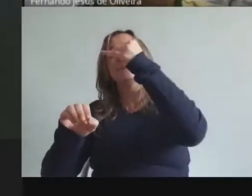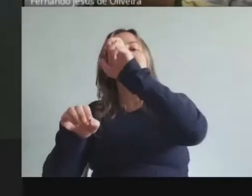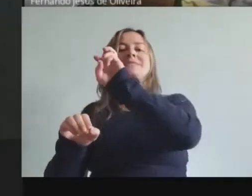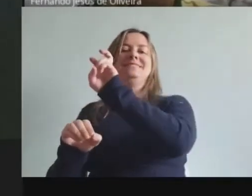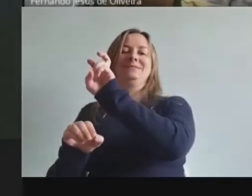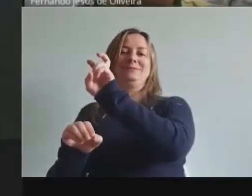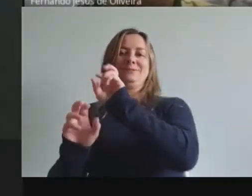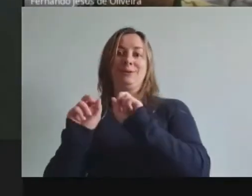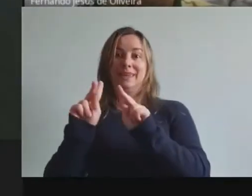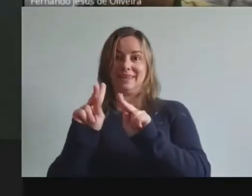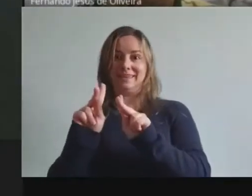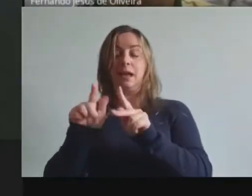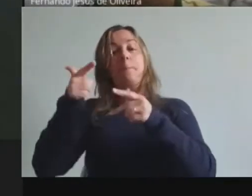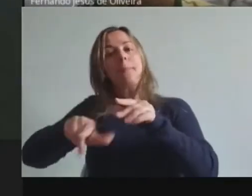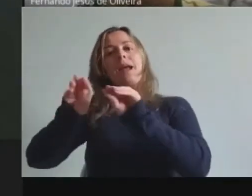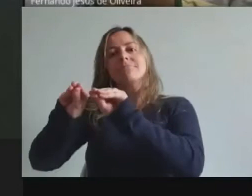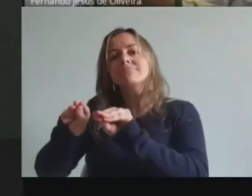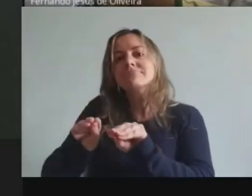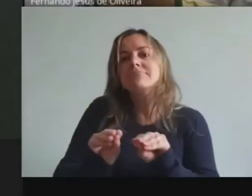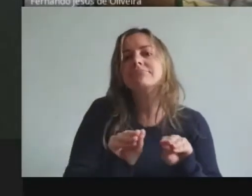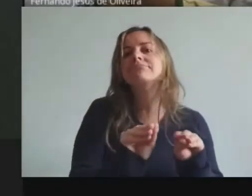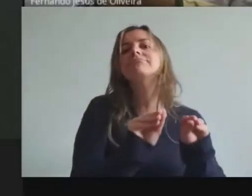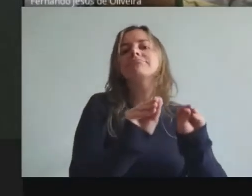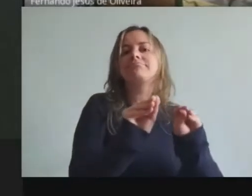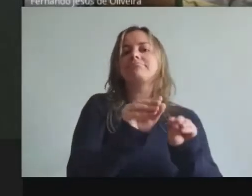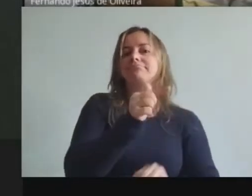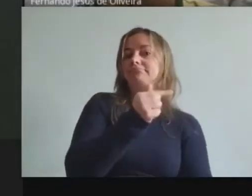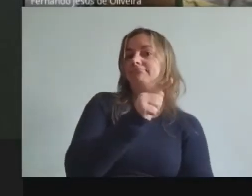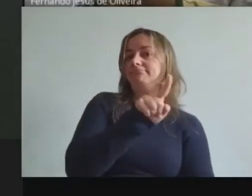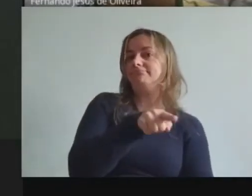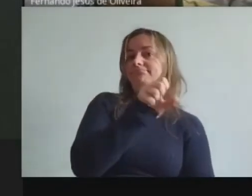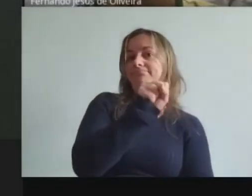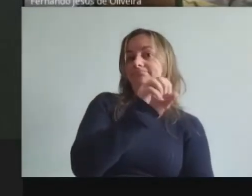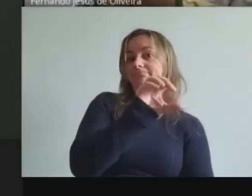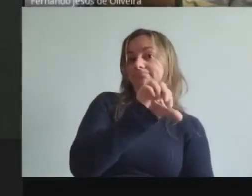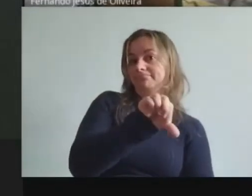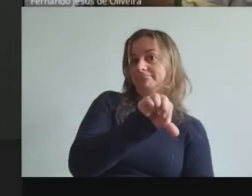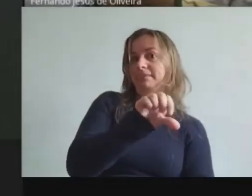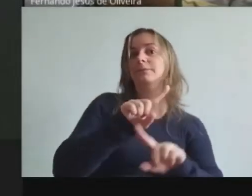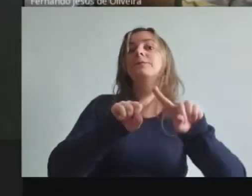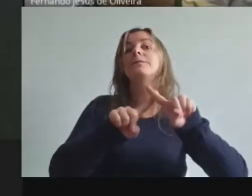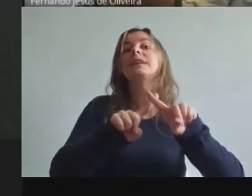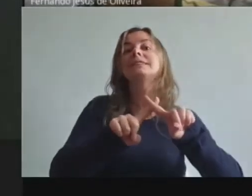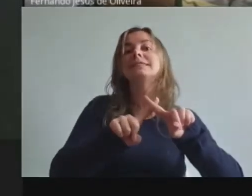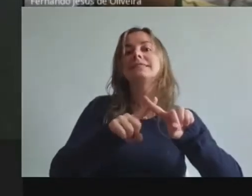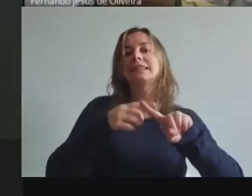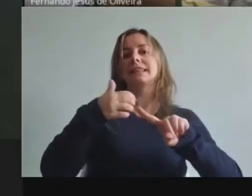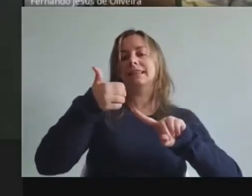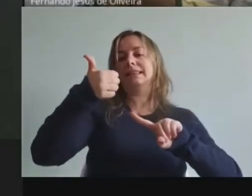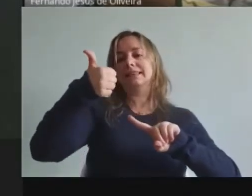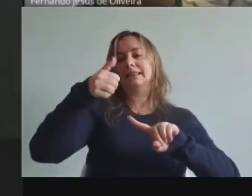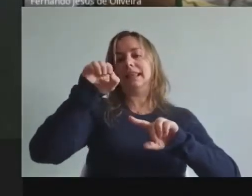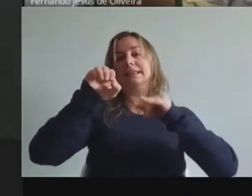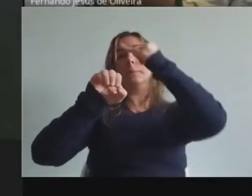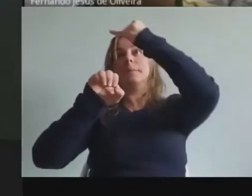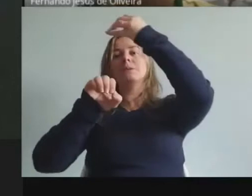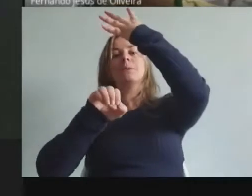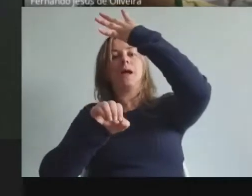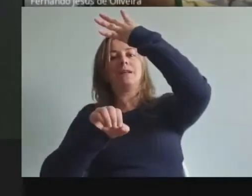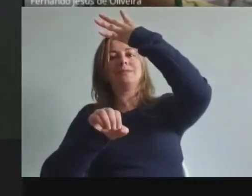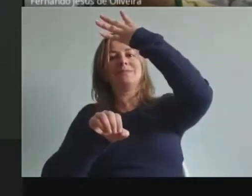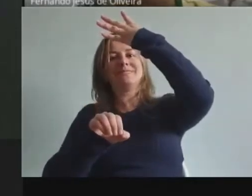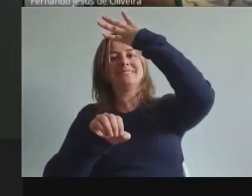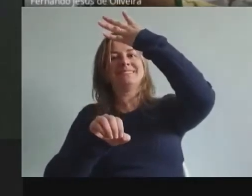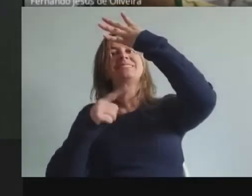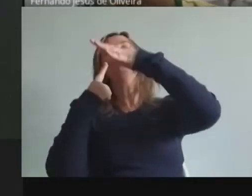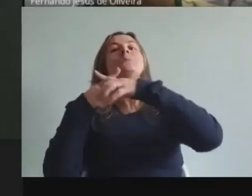mais uma casa com a vírgula, para colocar em notação científica, 789 vai ficar vezes 10 a menos 4, porque era menos 5,